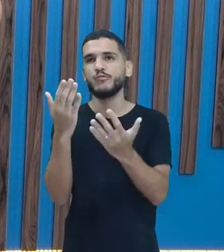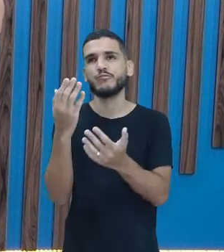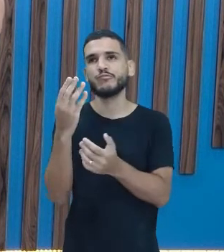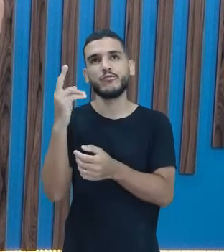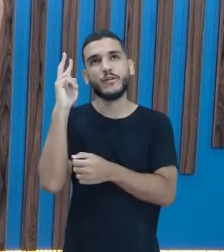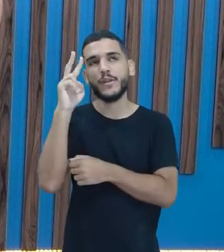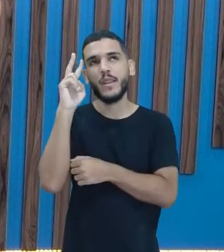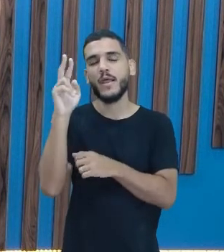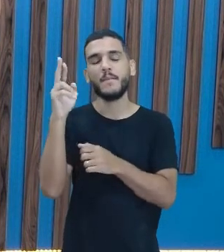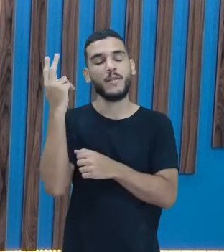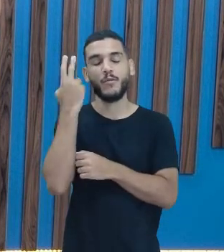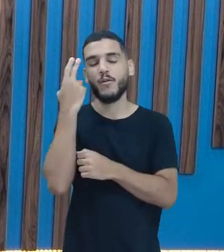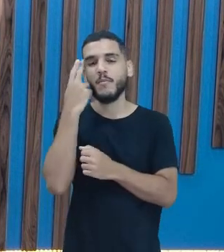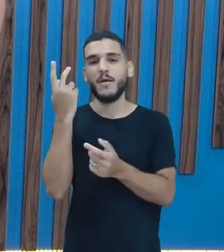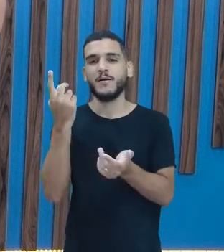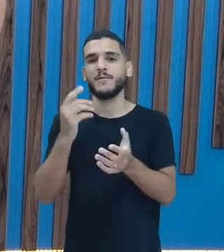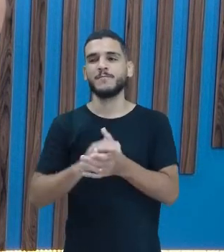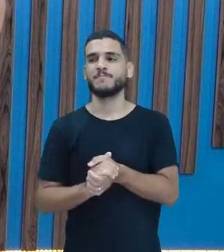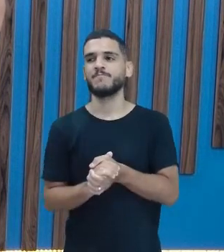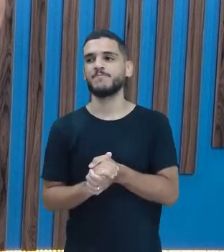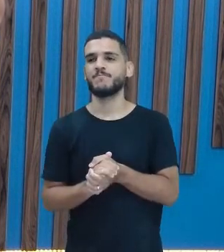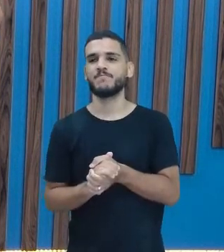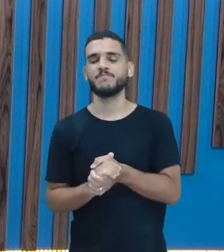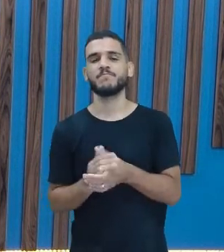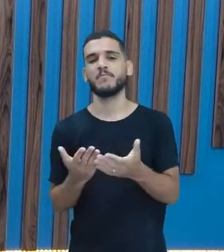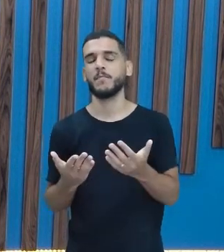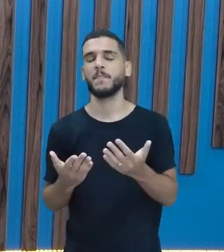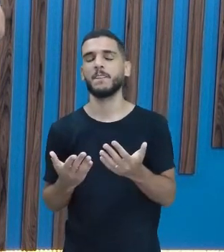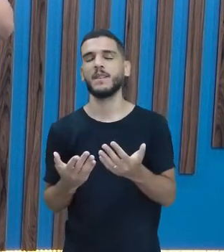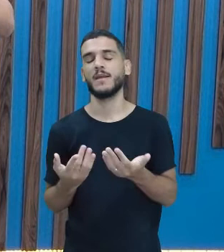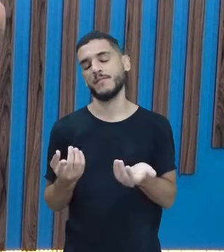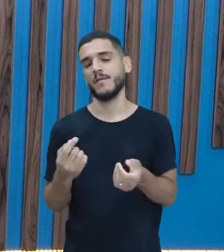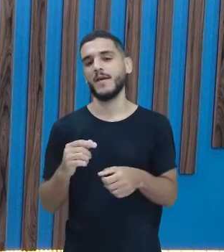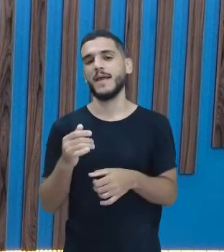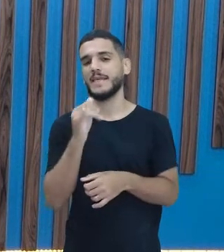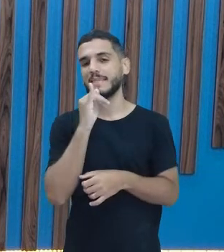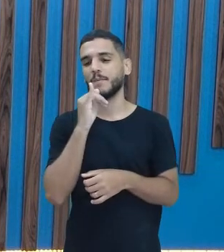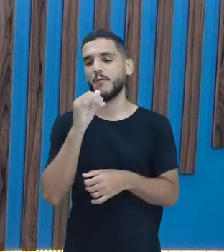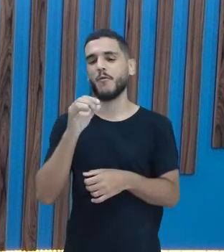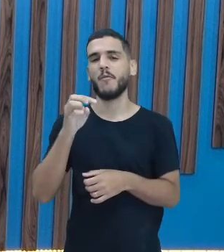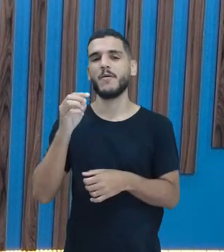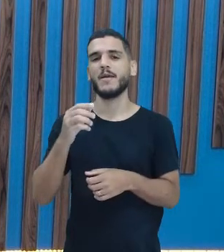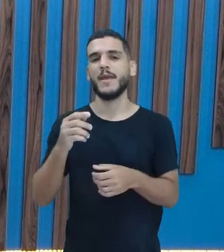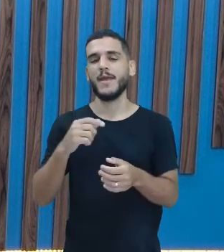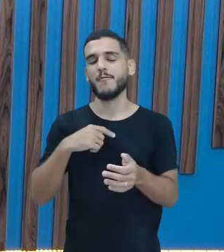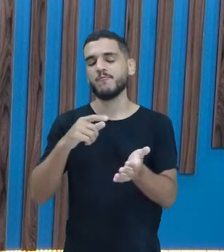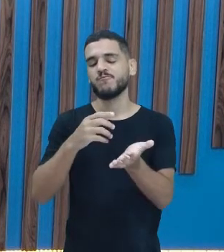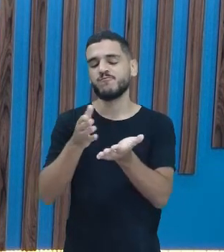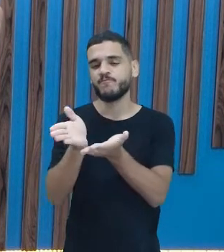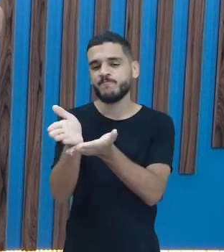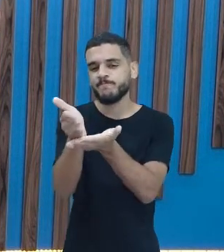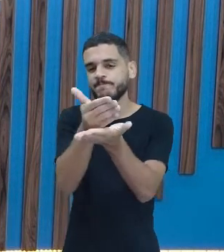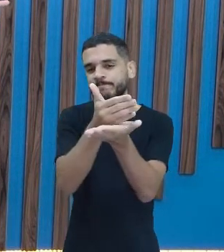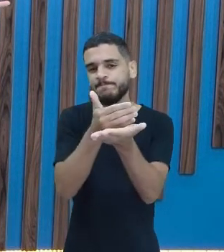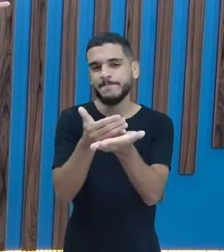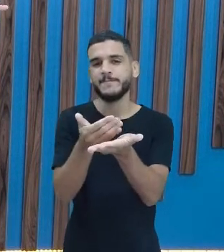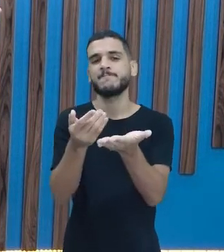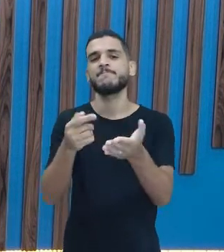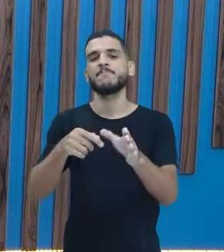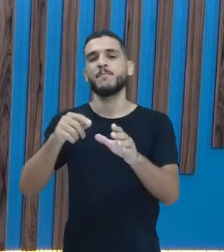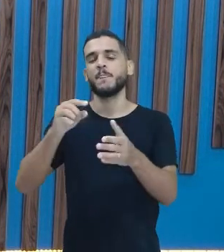memória, porque faz pouco tempo, faz poucos minutos que eu fiz ali o levantamento ali dos dados na